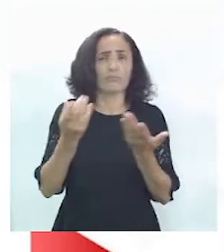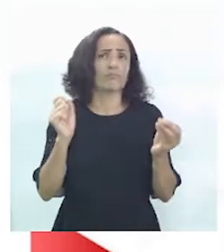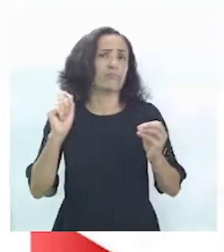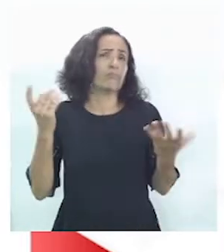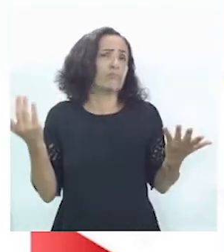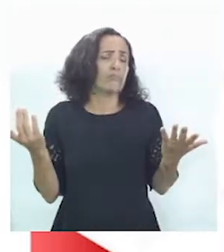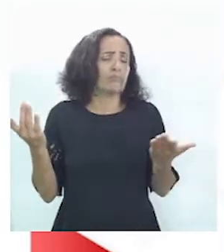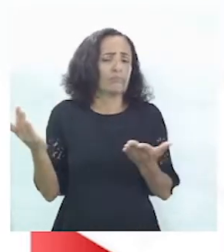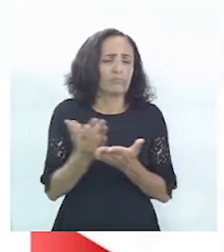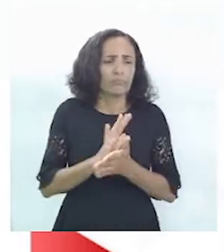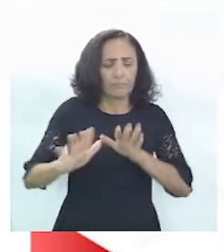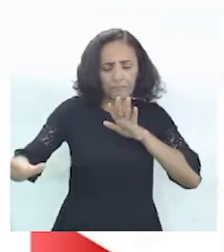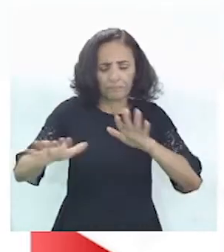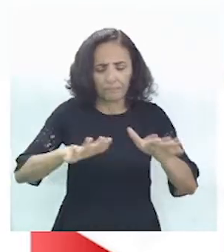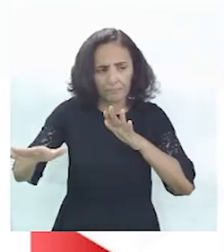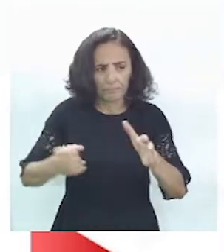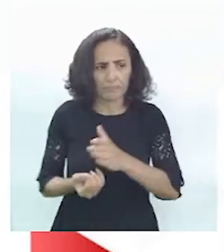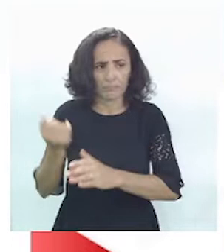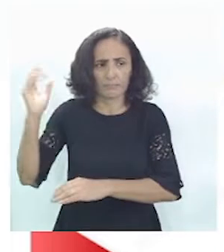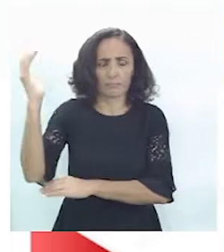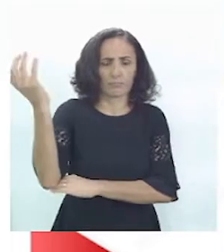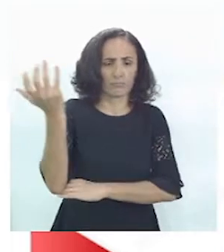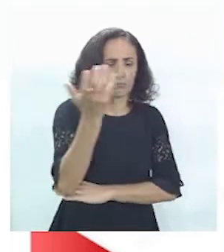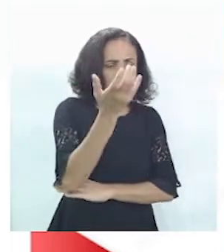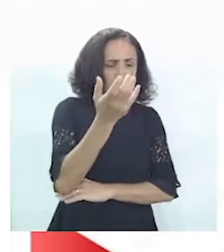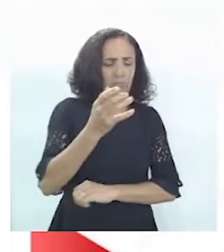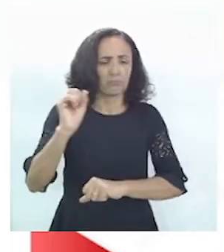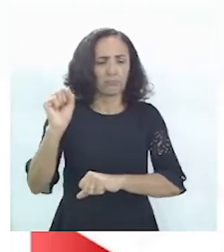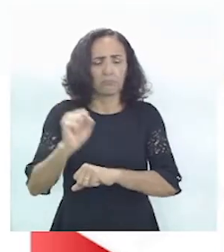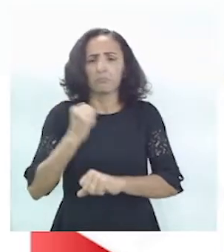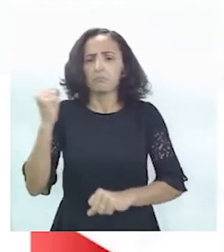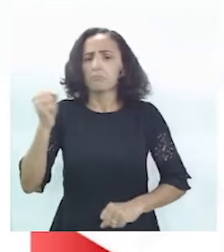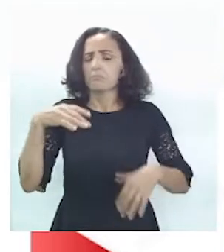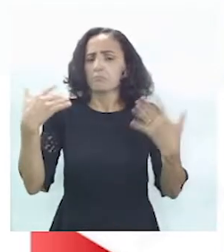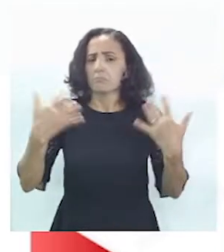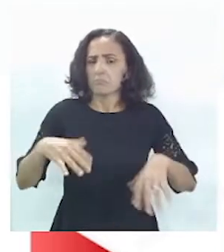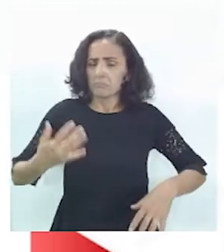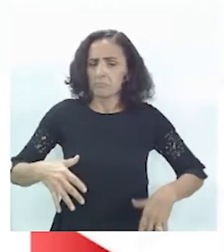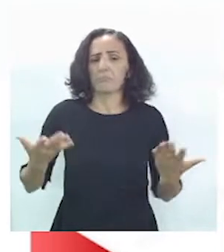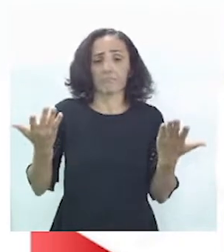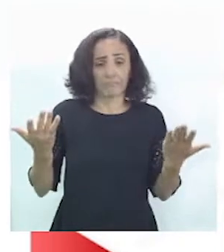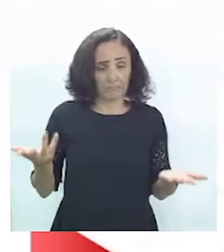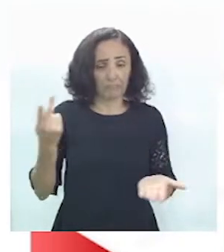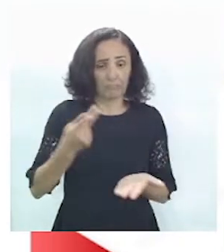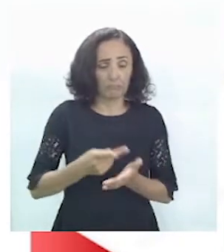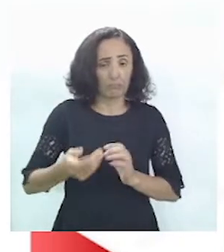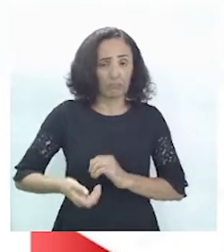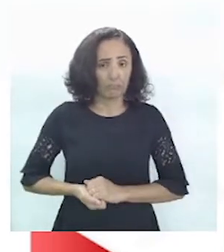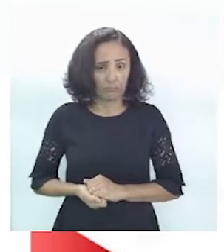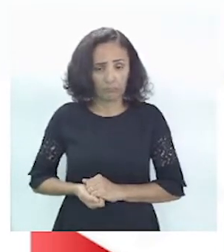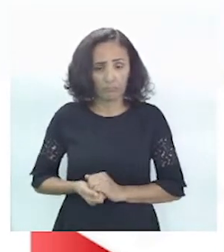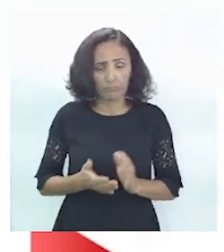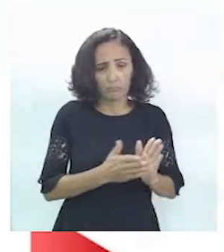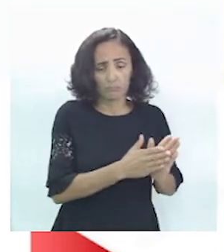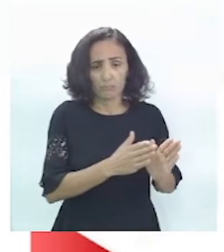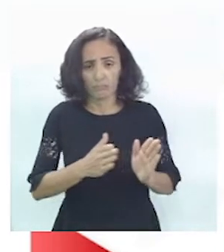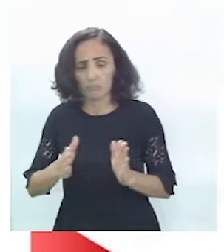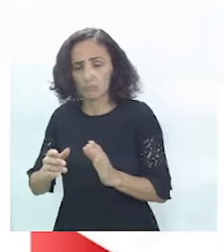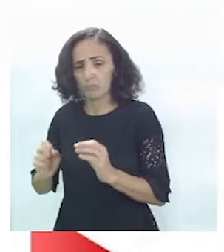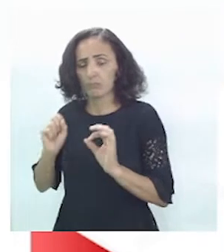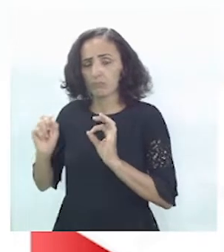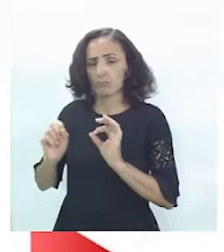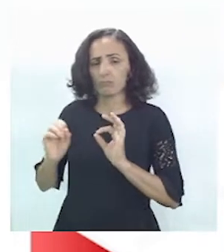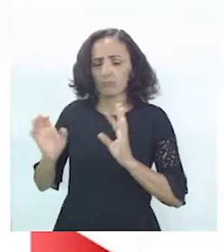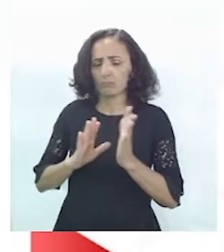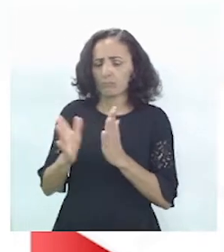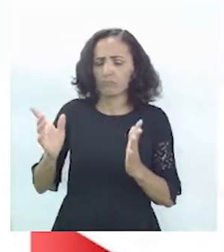mas têm alguns impactos ambientais sérios na sua construção e utilização. Por outro lado, ela vai ser uma